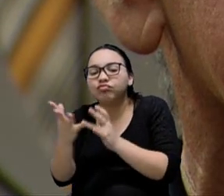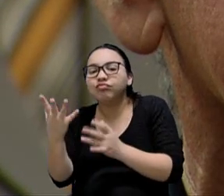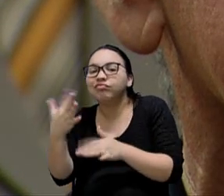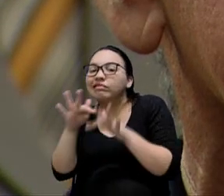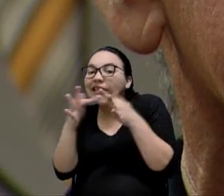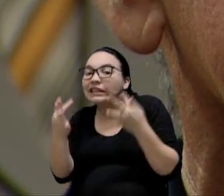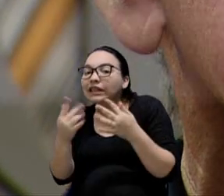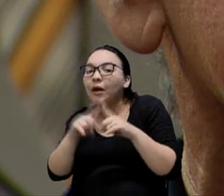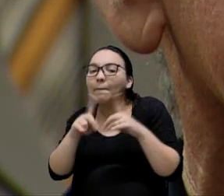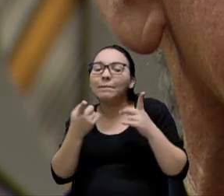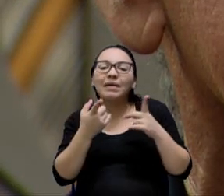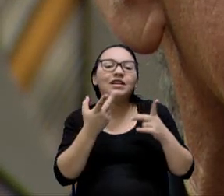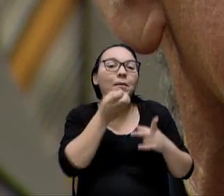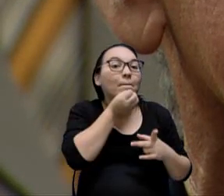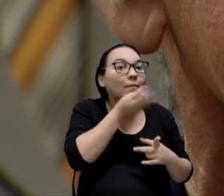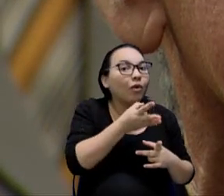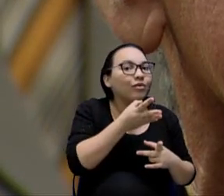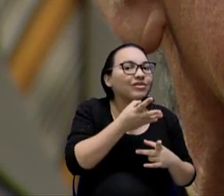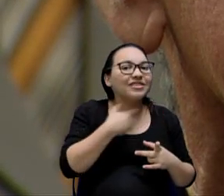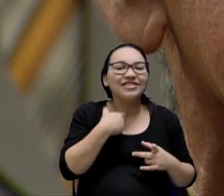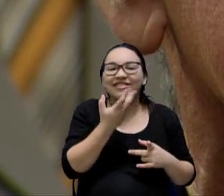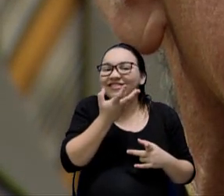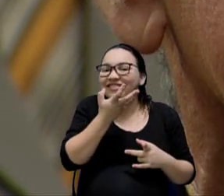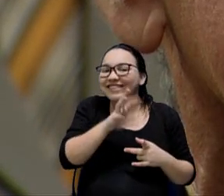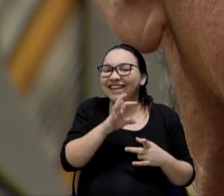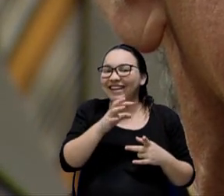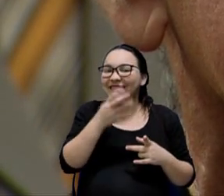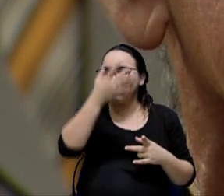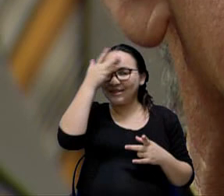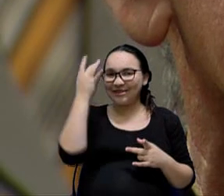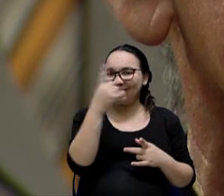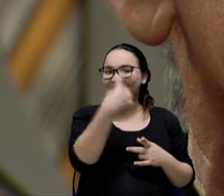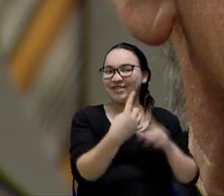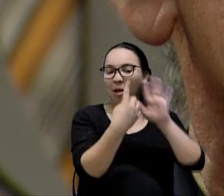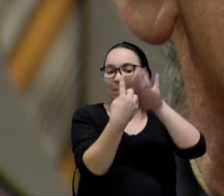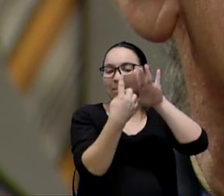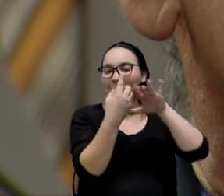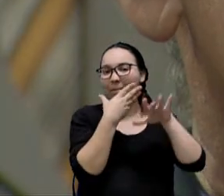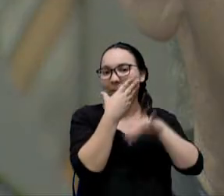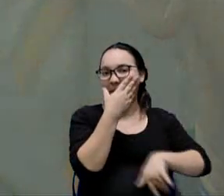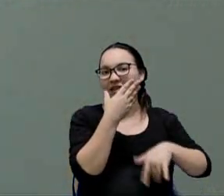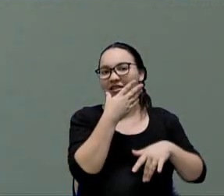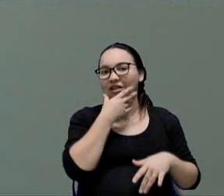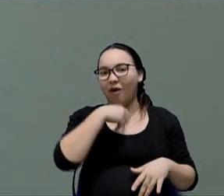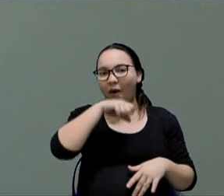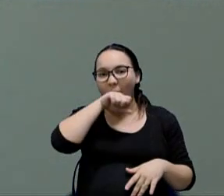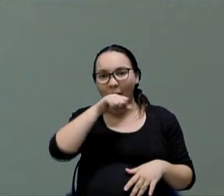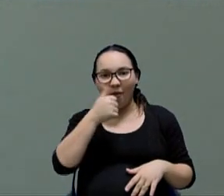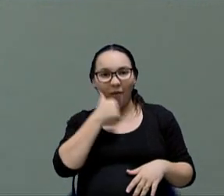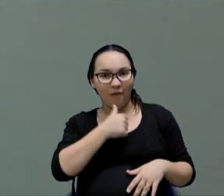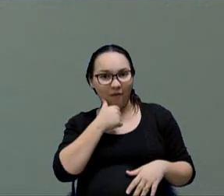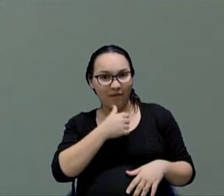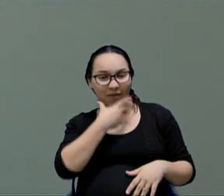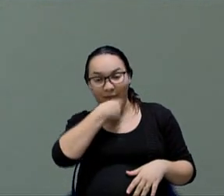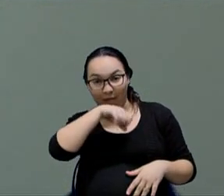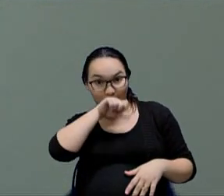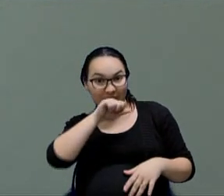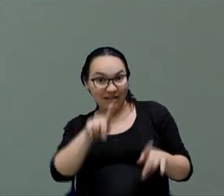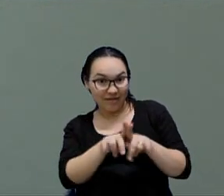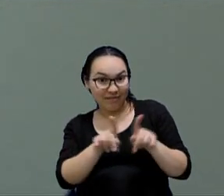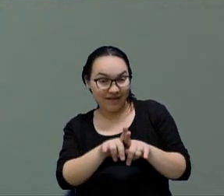querer uma pessoa na minha vida que seja menos do que você é para mim, como exemplo de homem e pai. Jamais ousaríamos